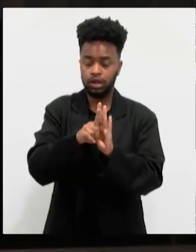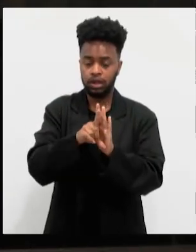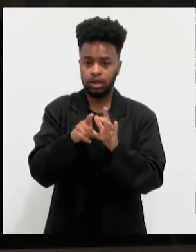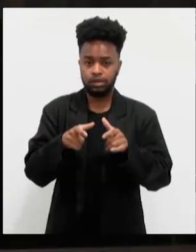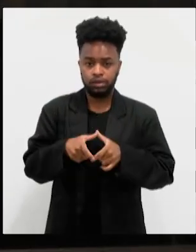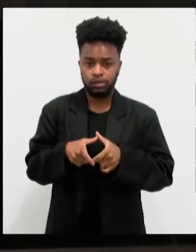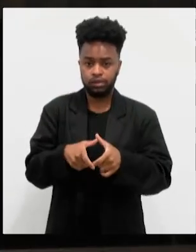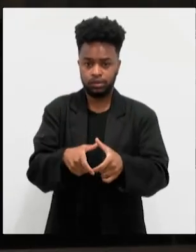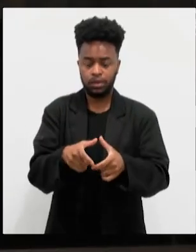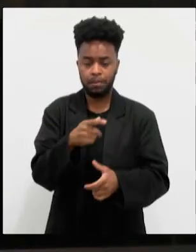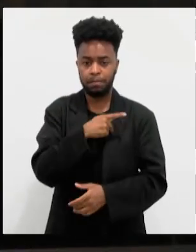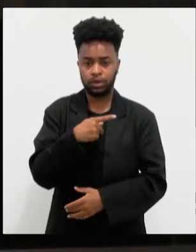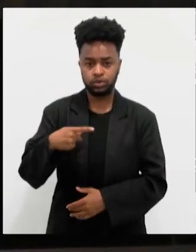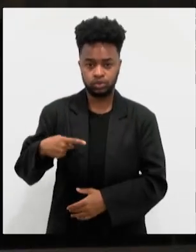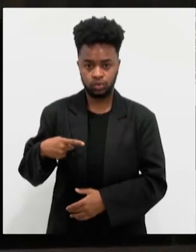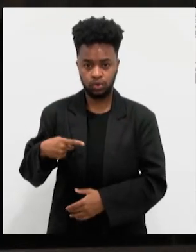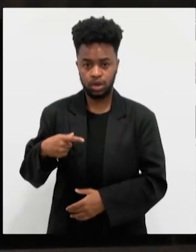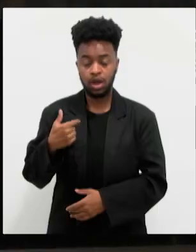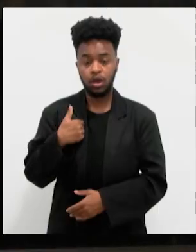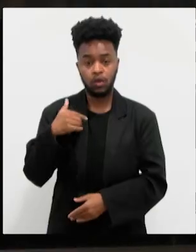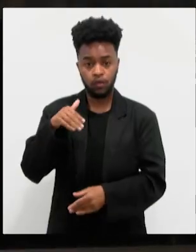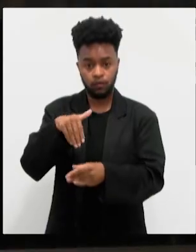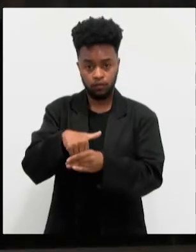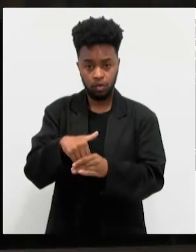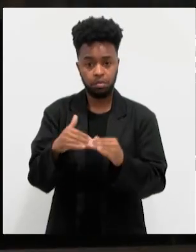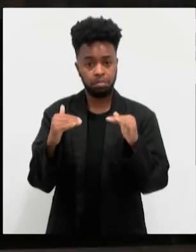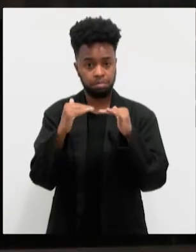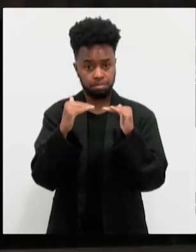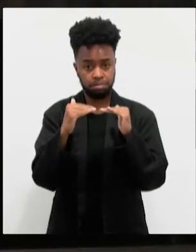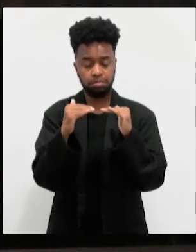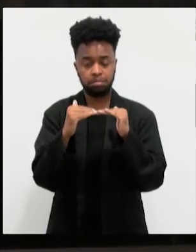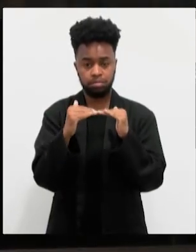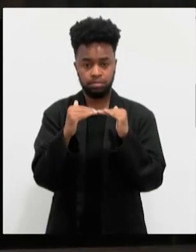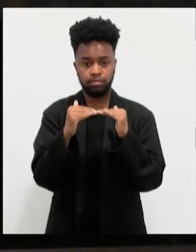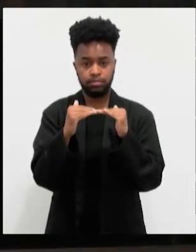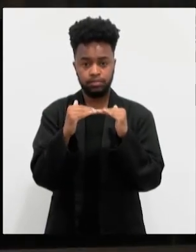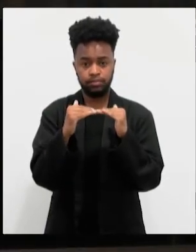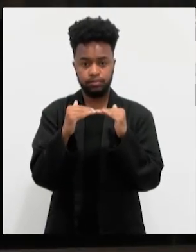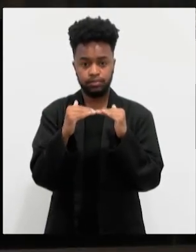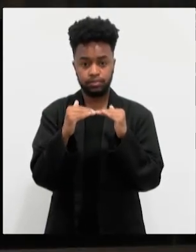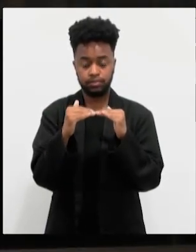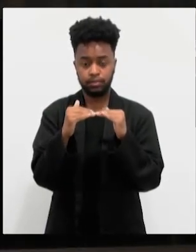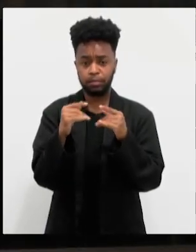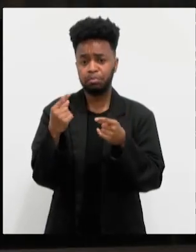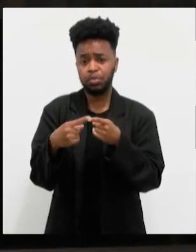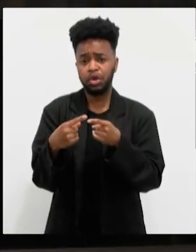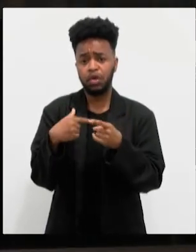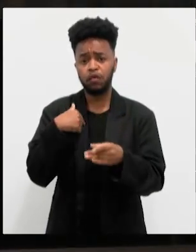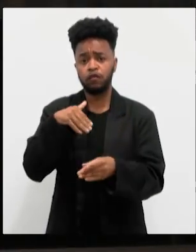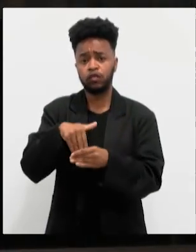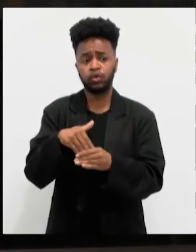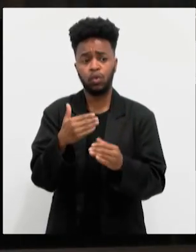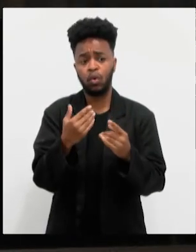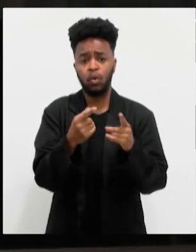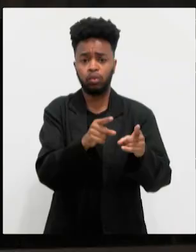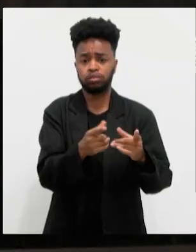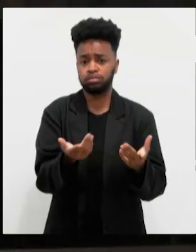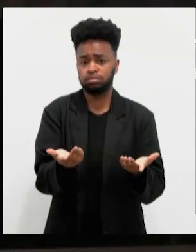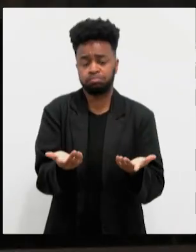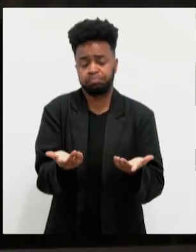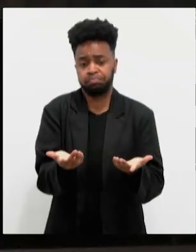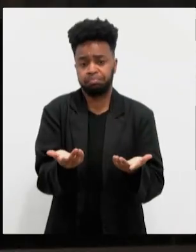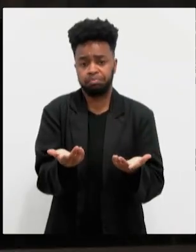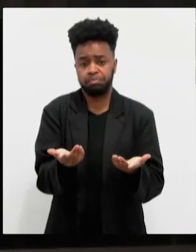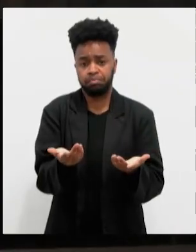cidadão a um pastor, e eu vou votar a favor. Por que eu votaria? Me dê